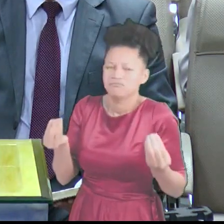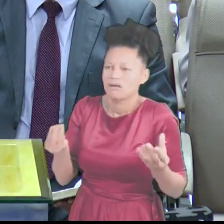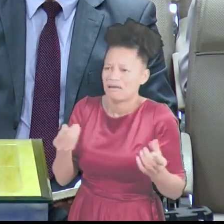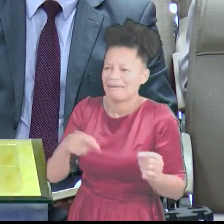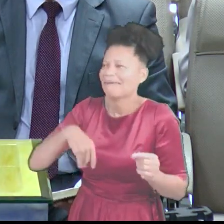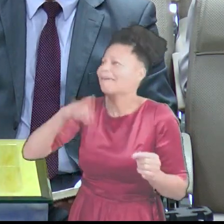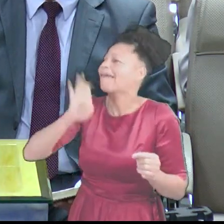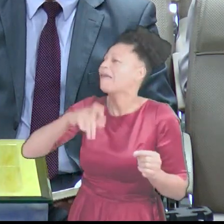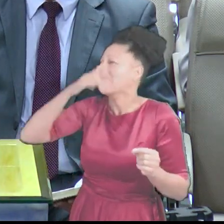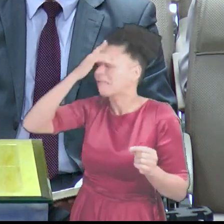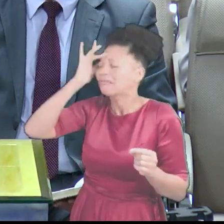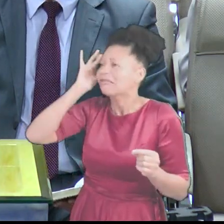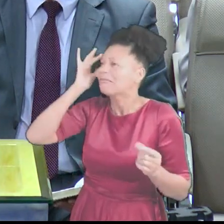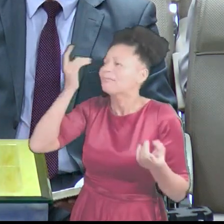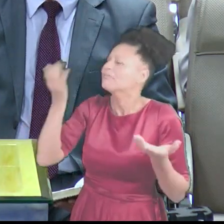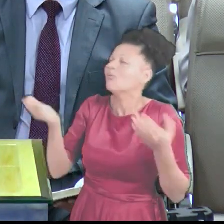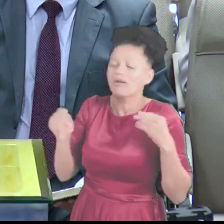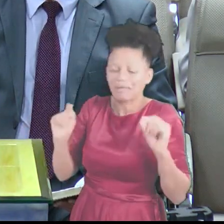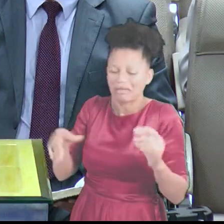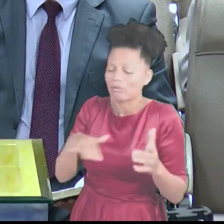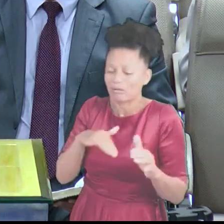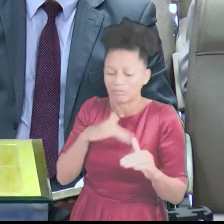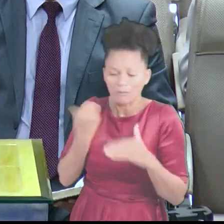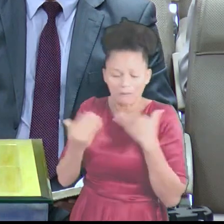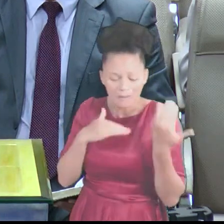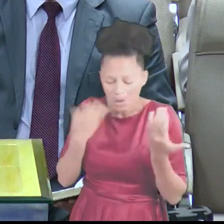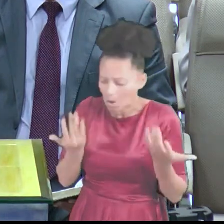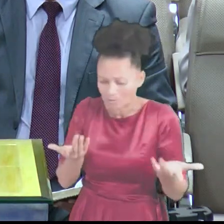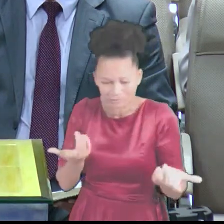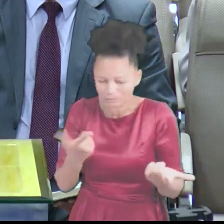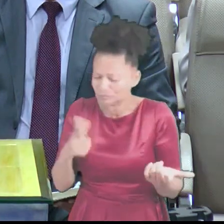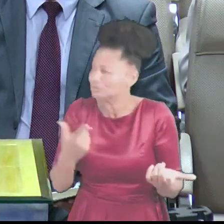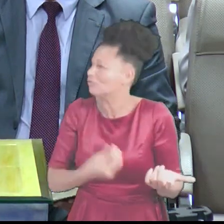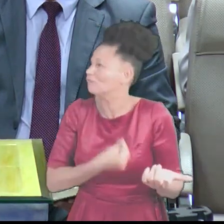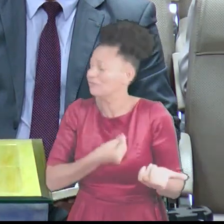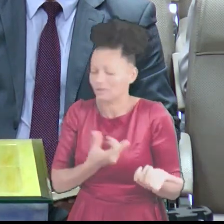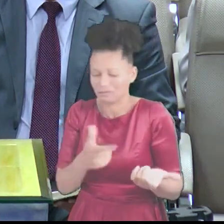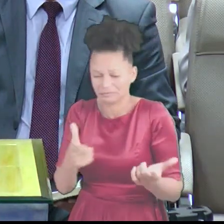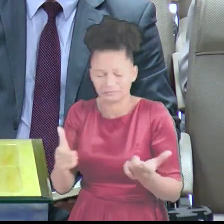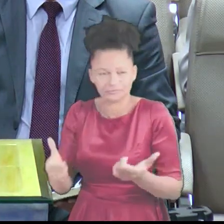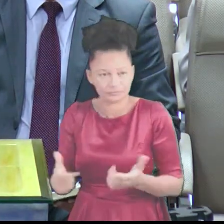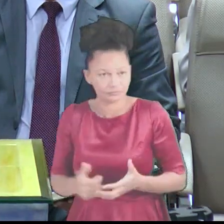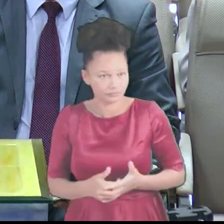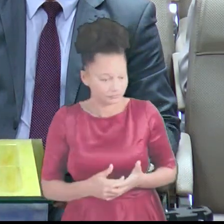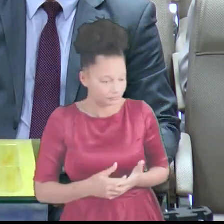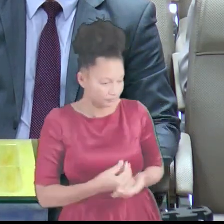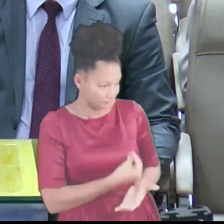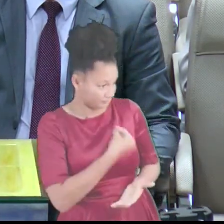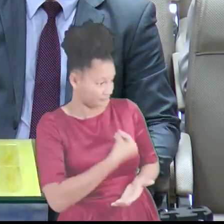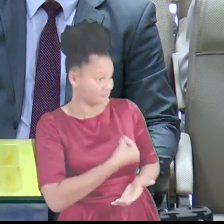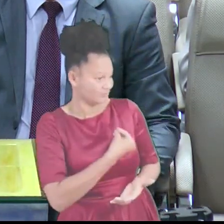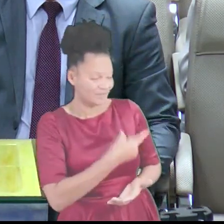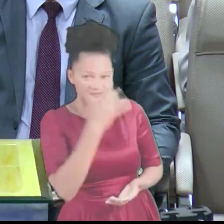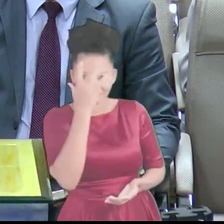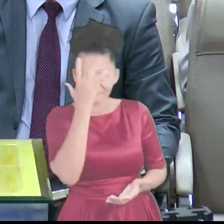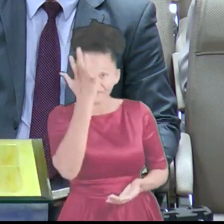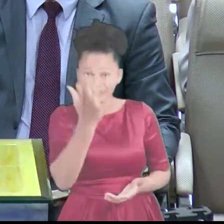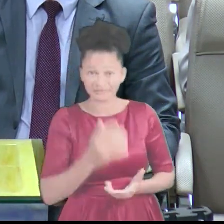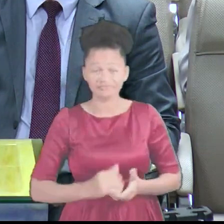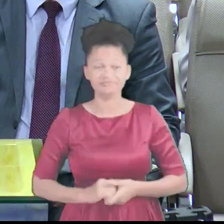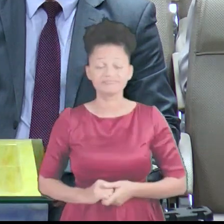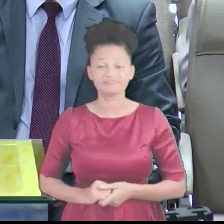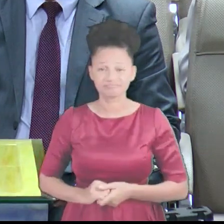Profetizar para quem, Senhor? Eu não estou vendo gente viva aqui. Profetizar para vivo é fácil.